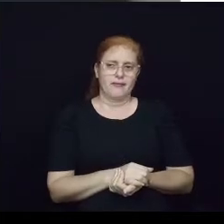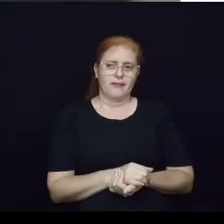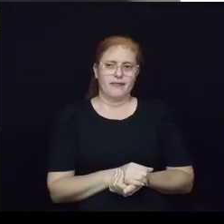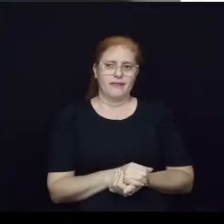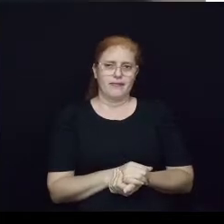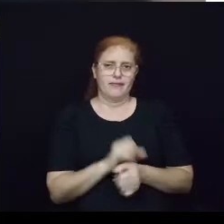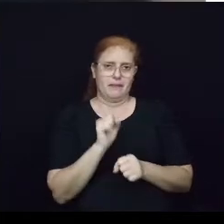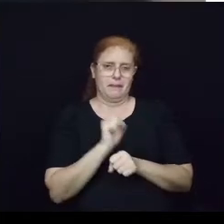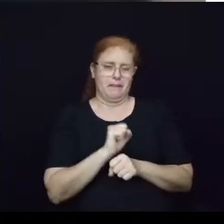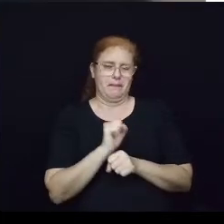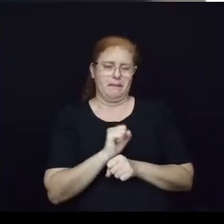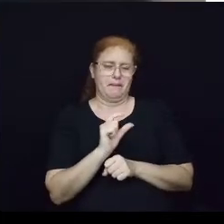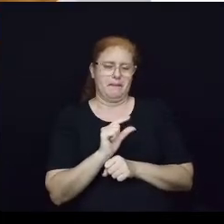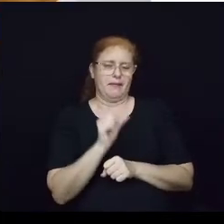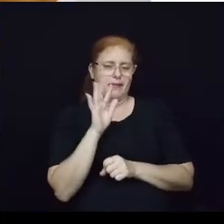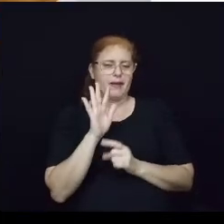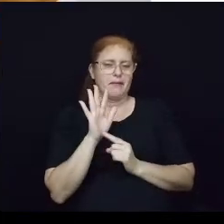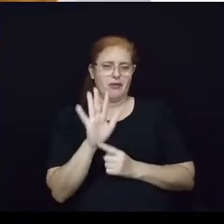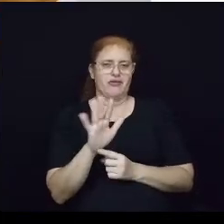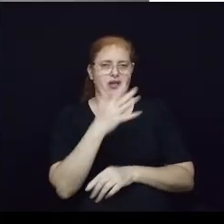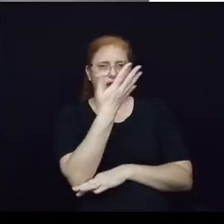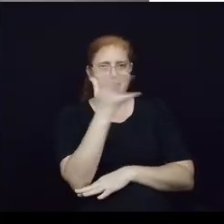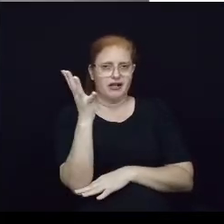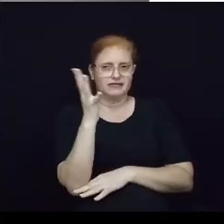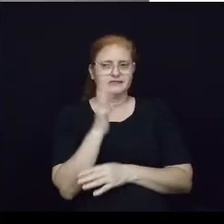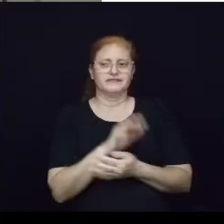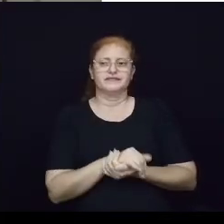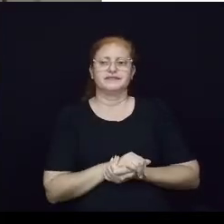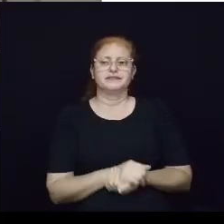Deixa eu chegar na árvore de novo.